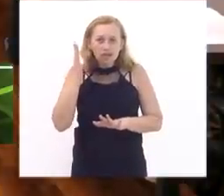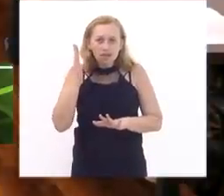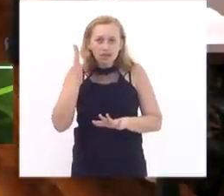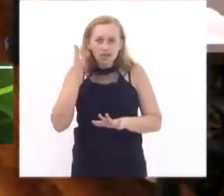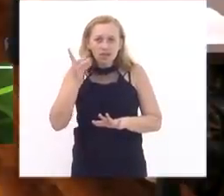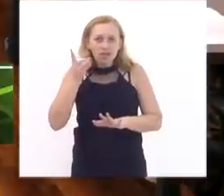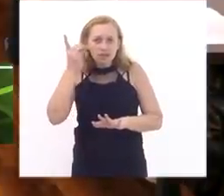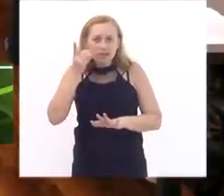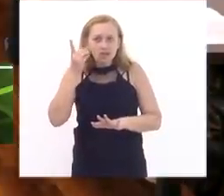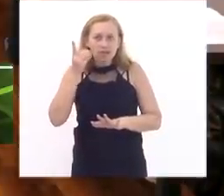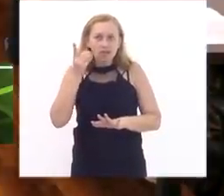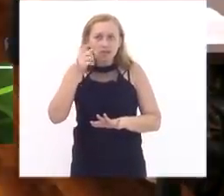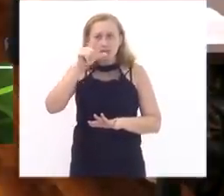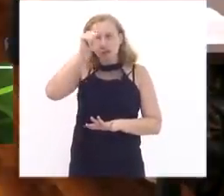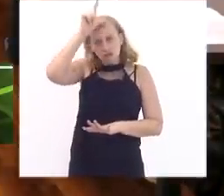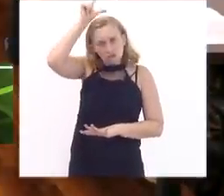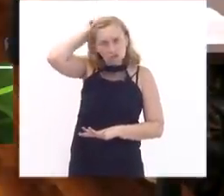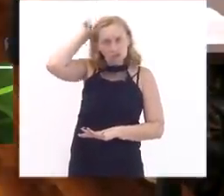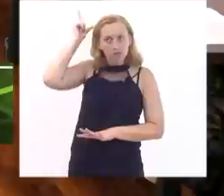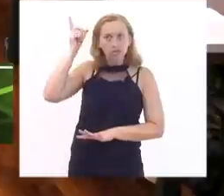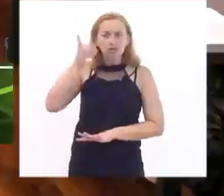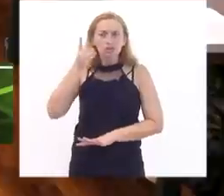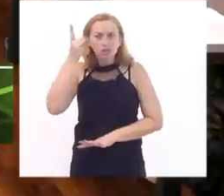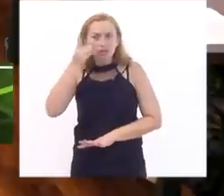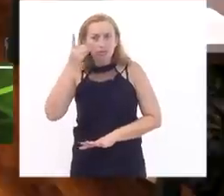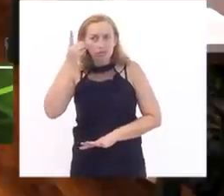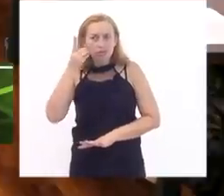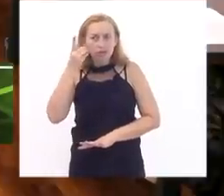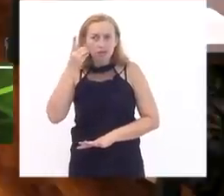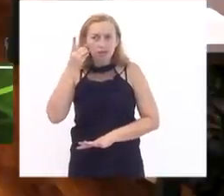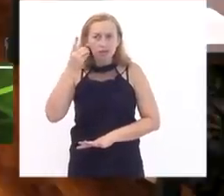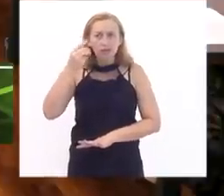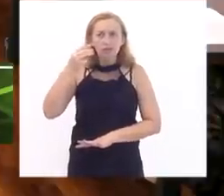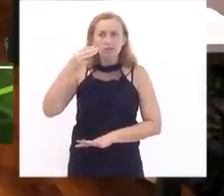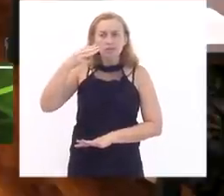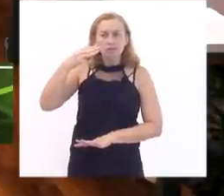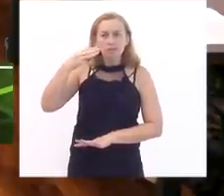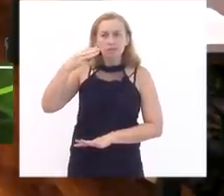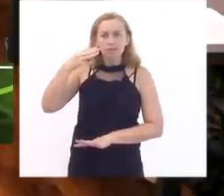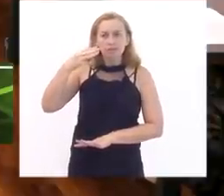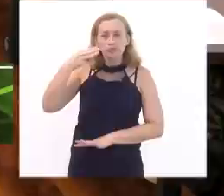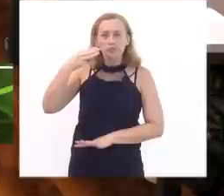Luiz, deputada Márcia, doutor Sérgio, por favor,